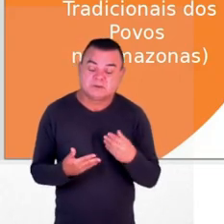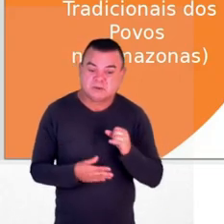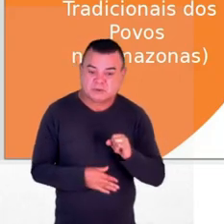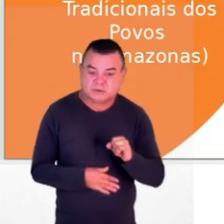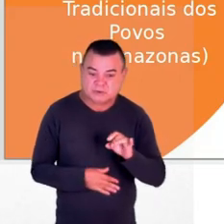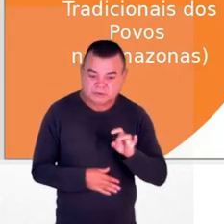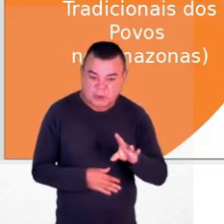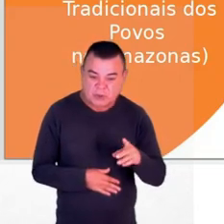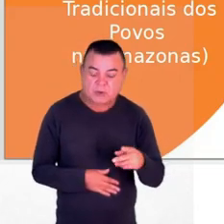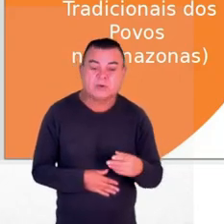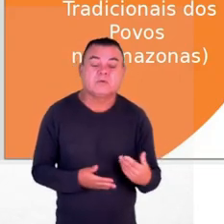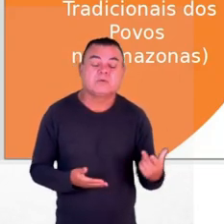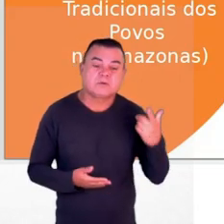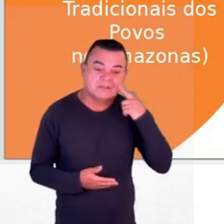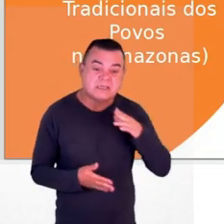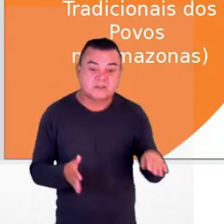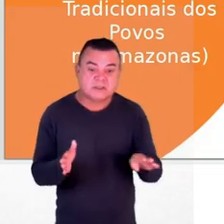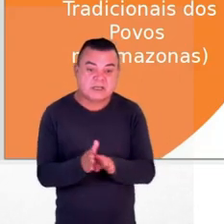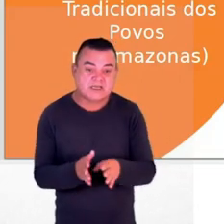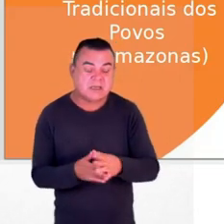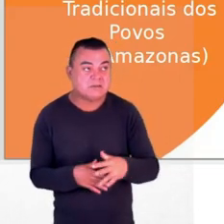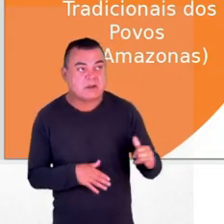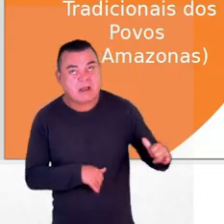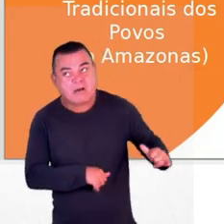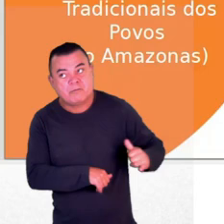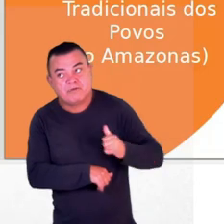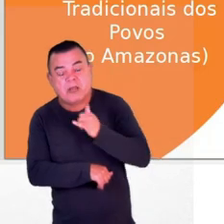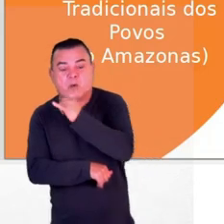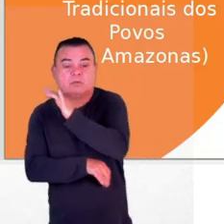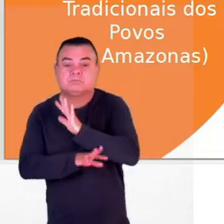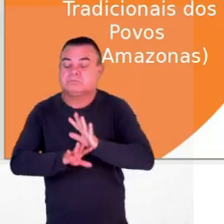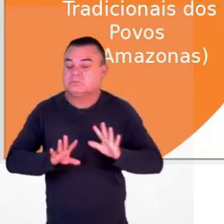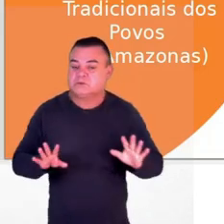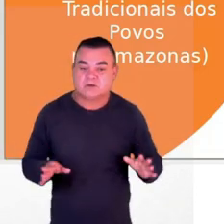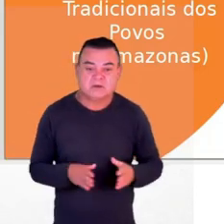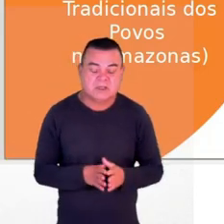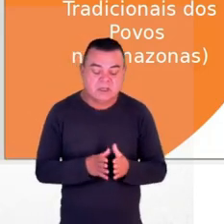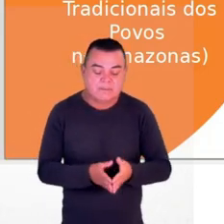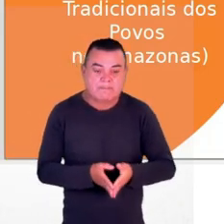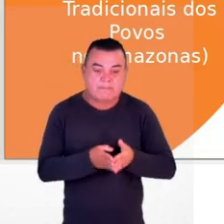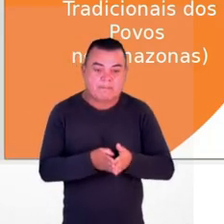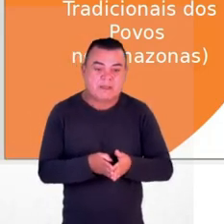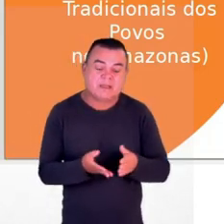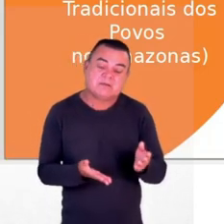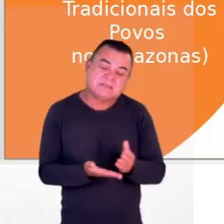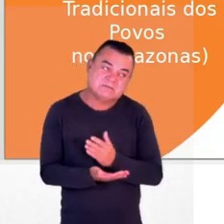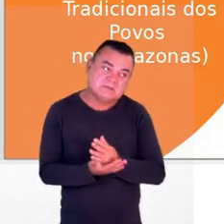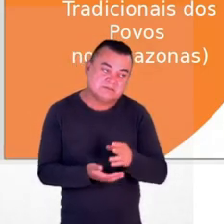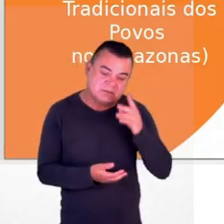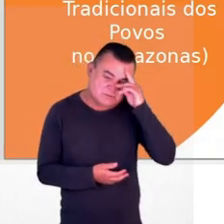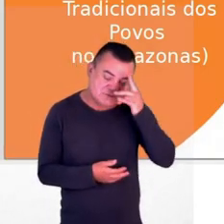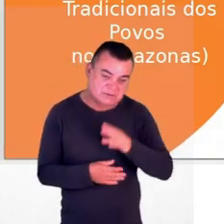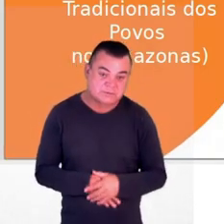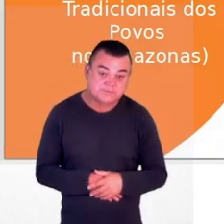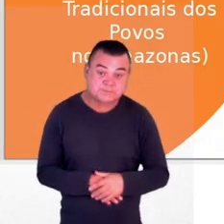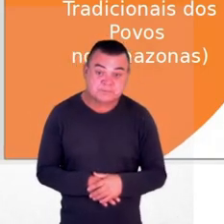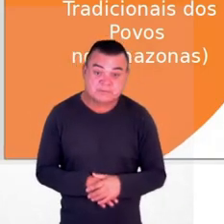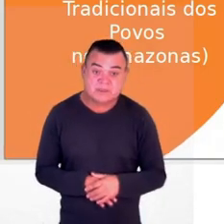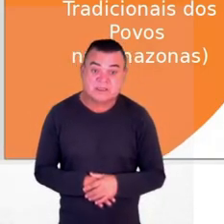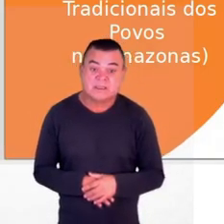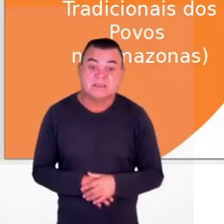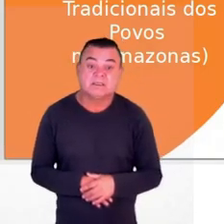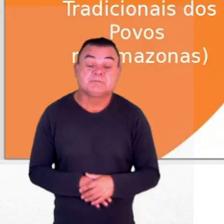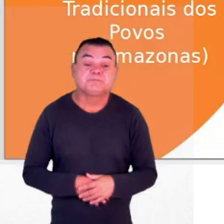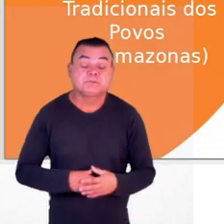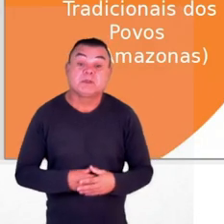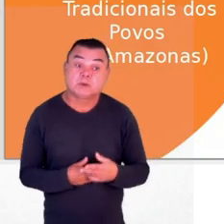exemplo também Nem chega no município não tem como sair a não ser avião né e na na terra indígena é mais distante tô falando da